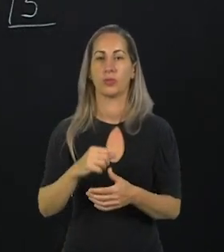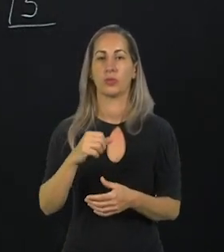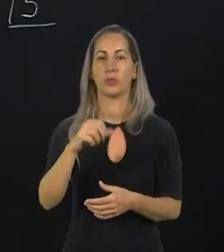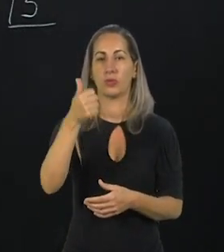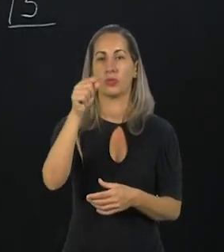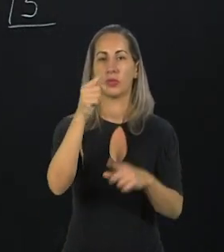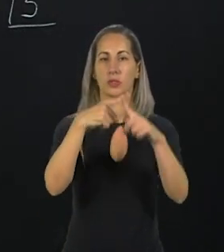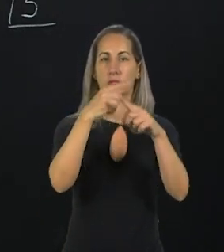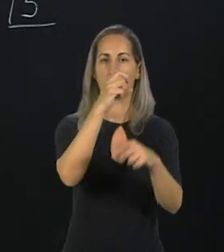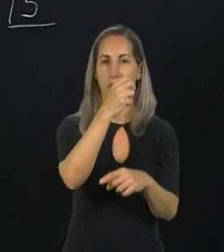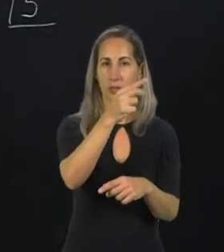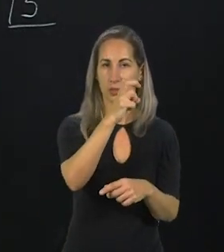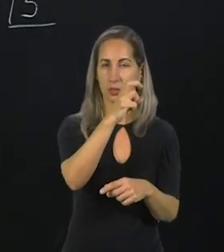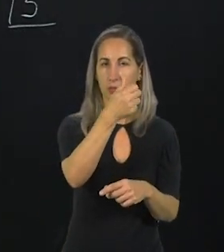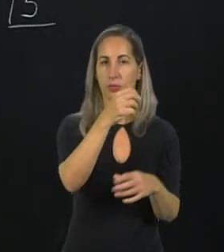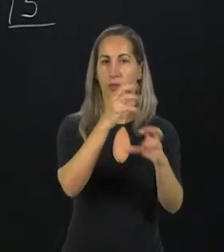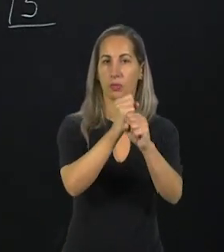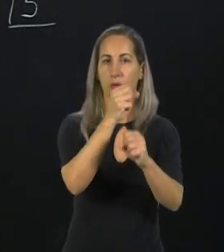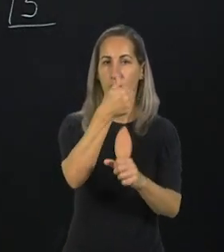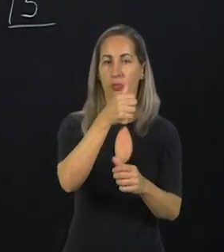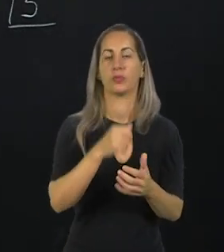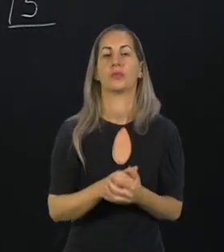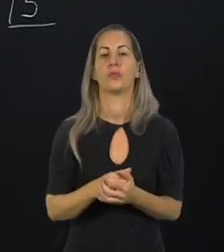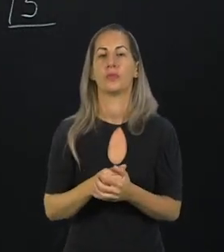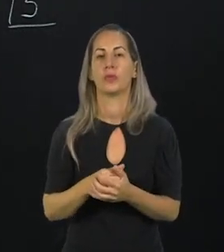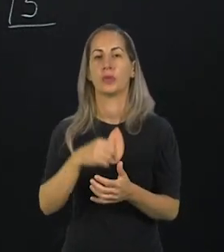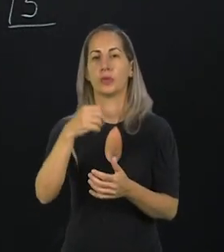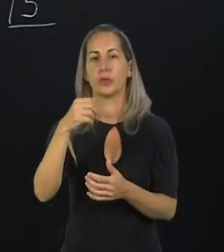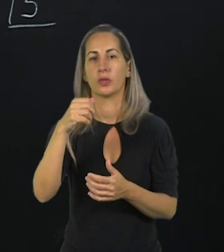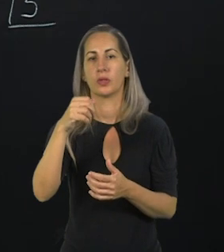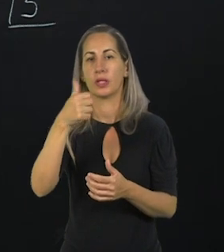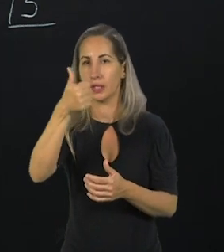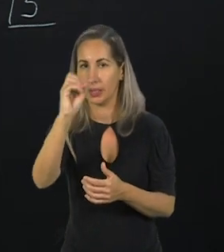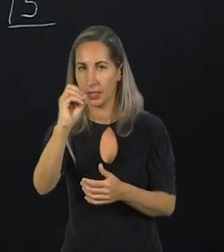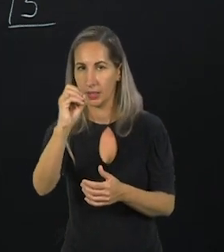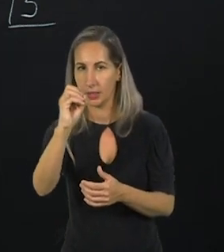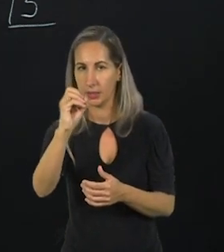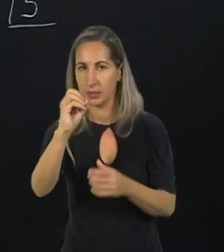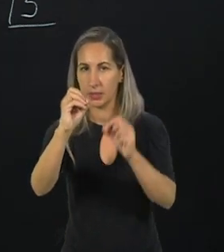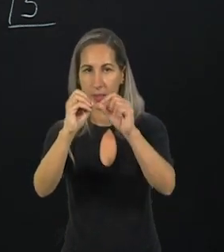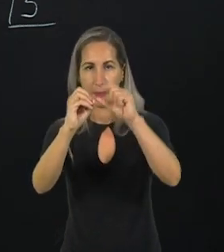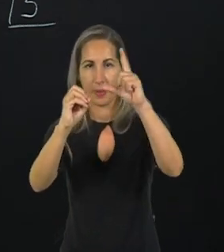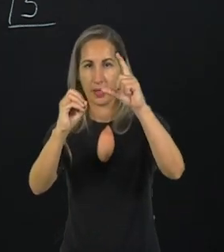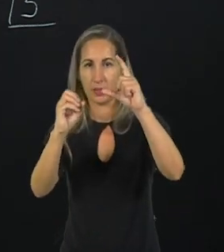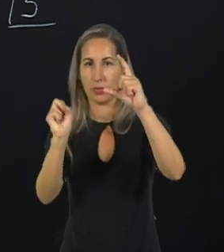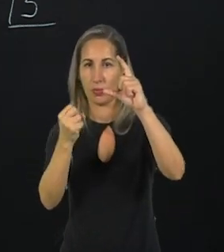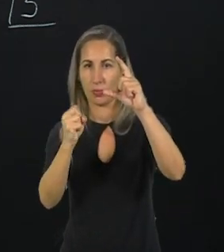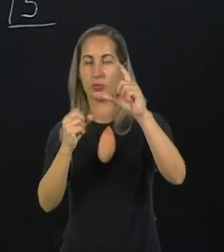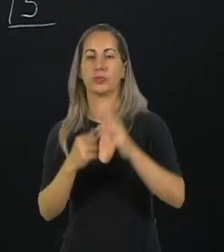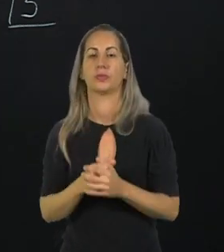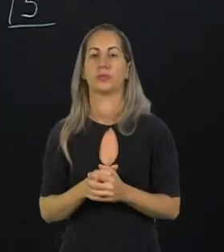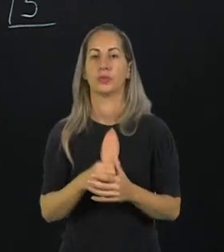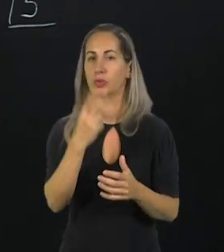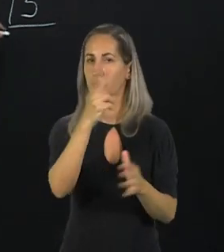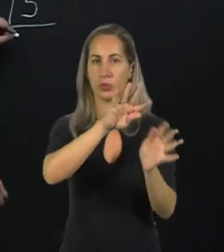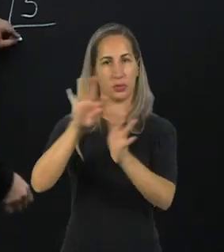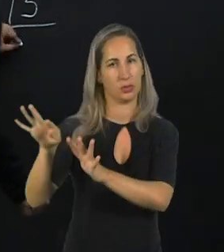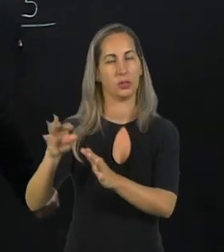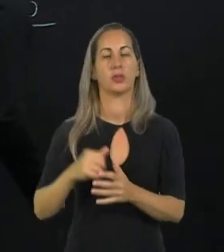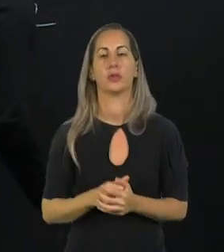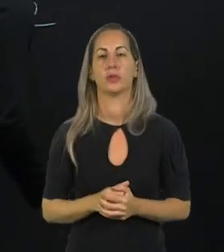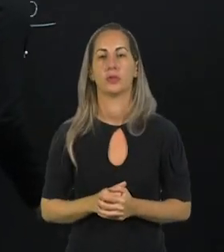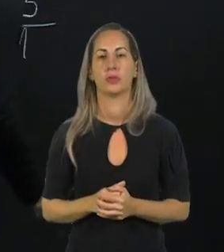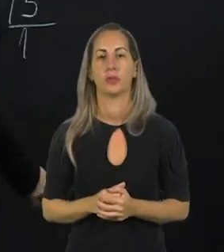1 é 5, 5 vezes 2 é 10. Epa, se é 10, é maior do que 8, então 2 não vale.